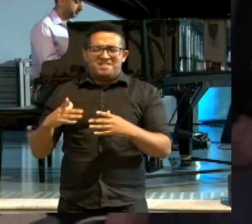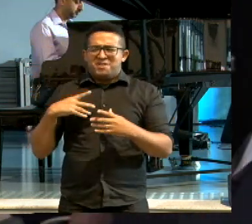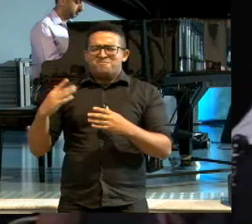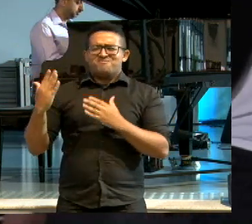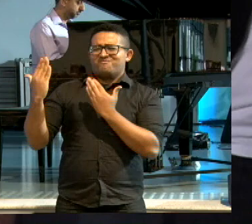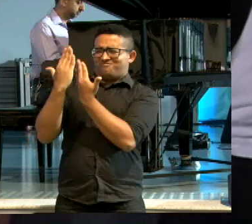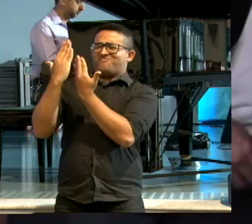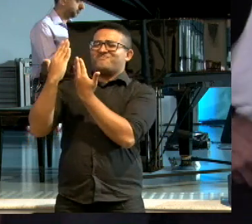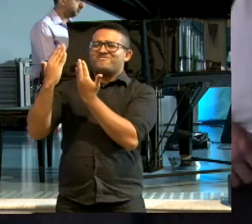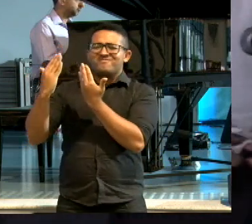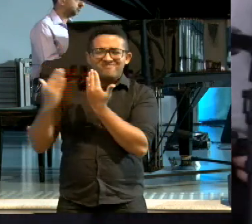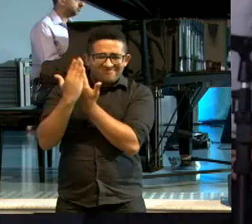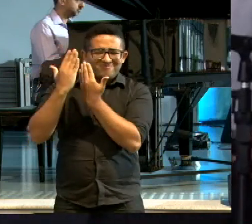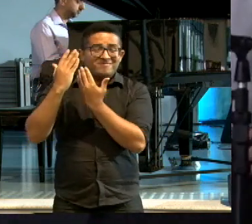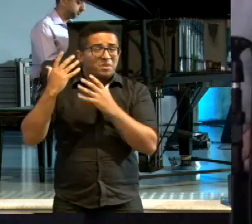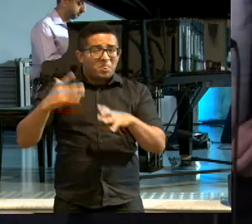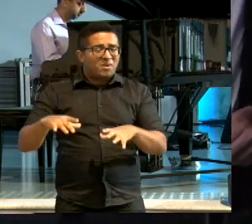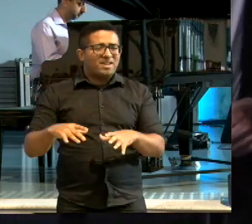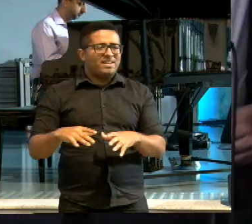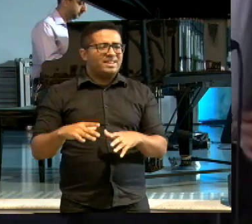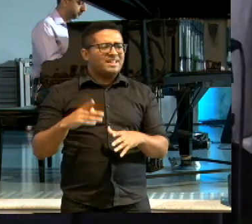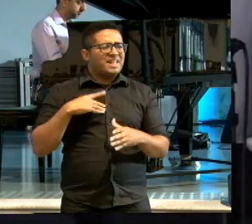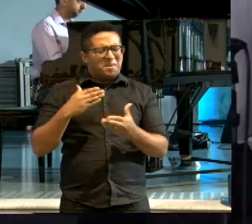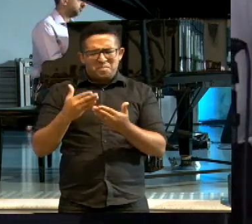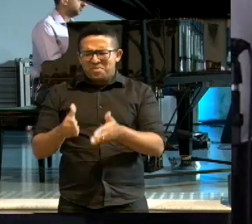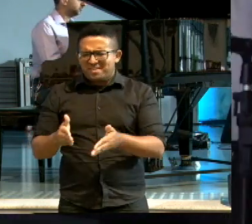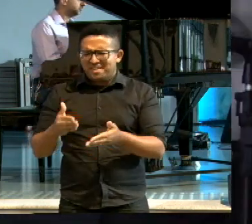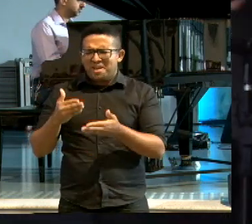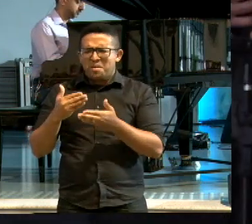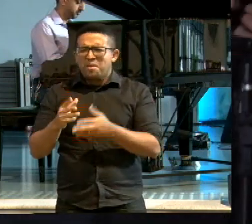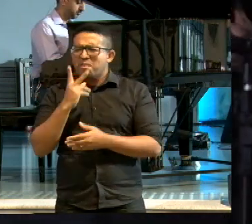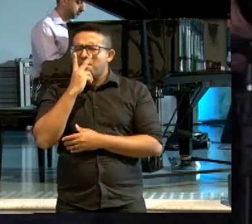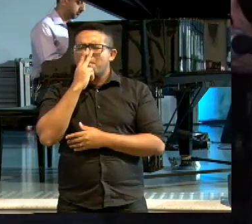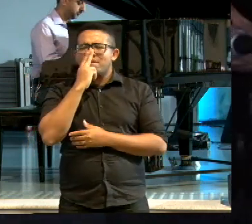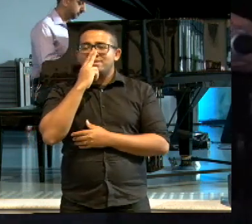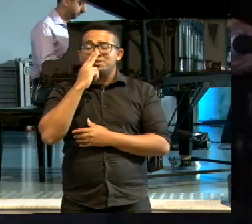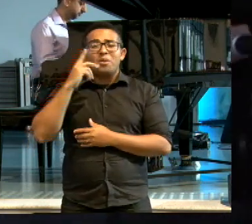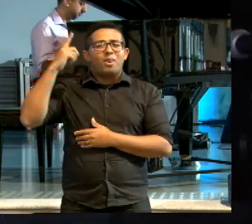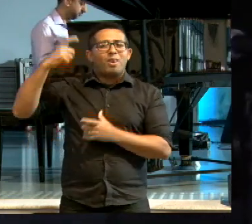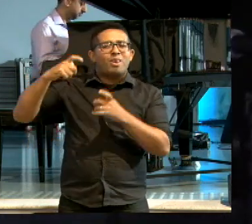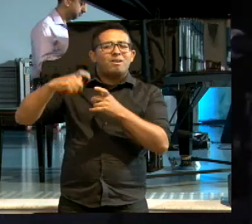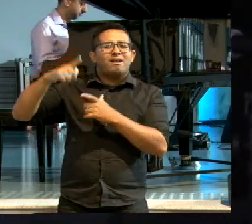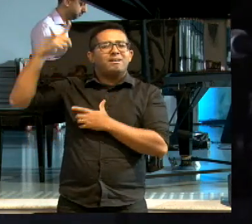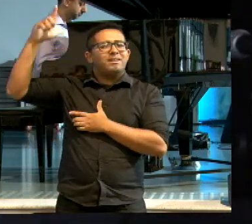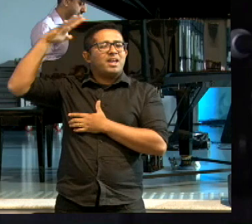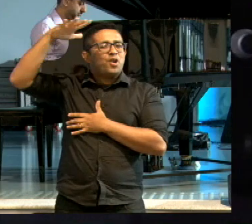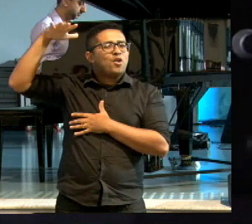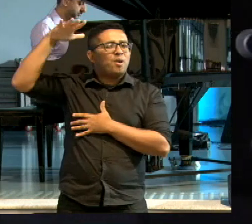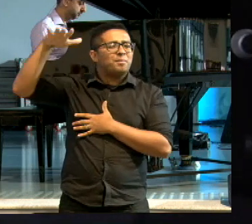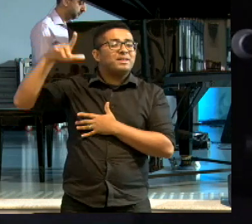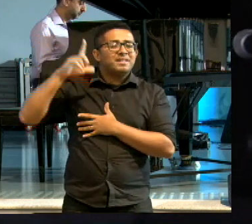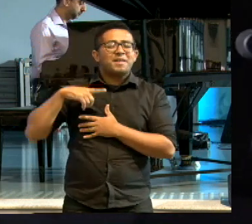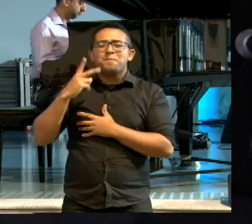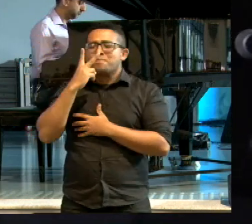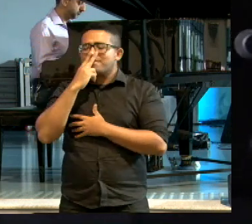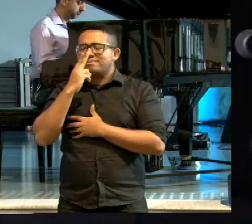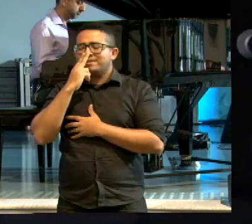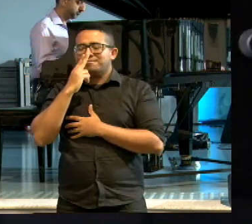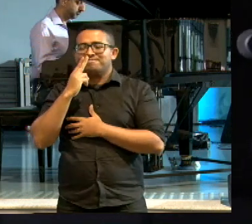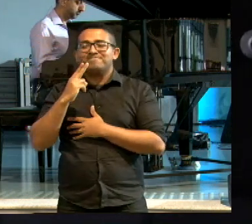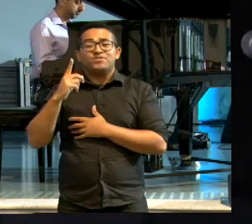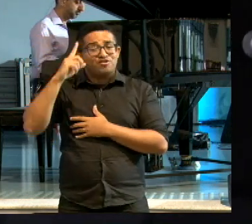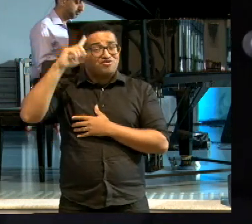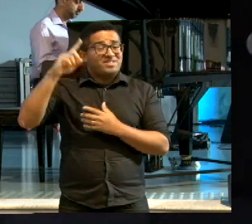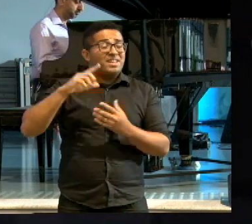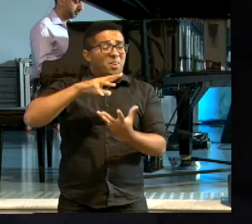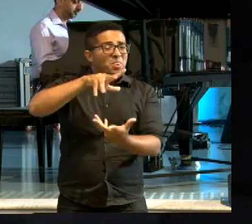gerais, uma decadência parecida com o que aconteceu na Europa está se repetindo. Em dias de globalização, o mesmo